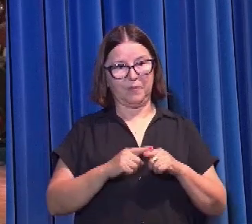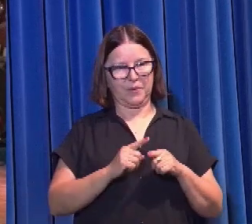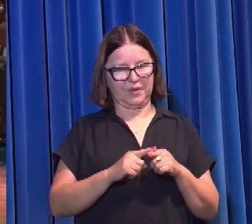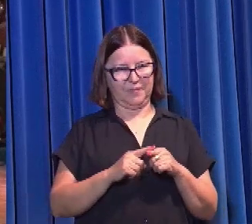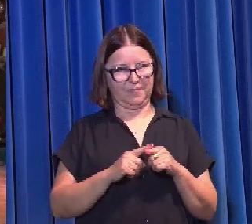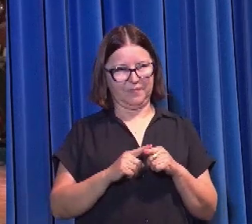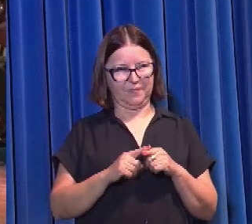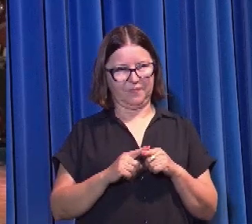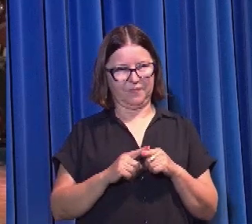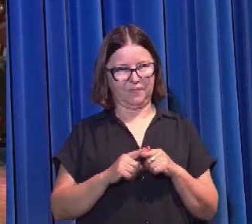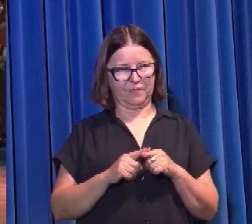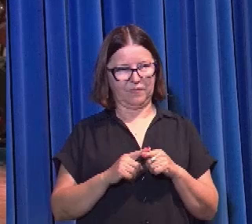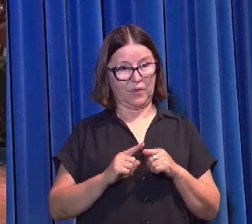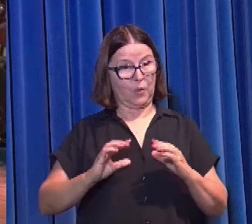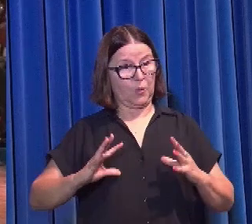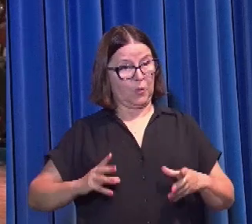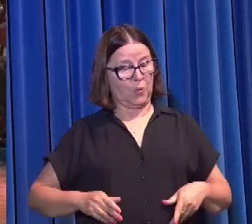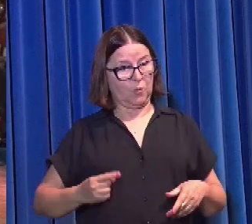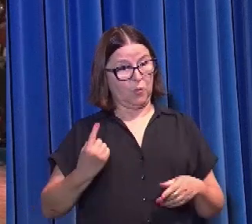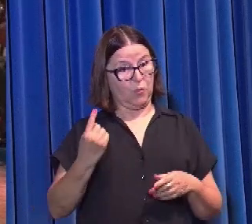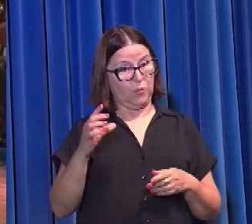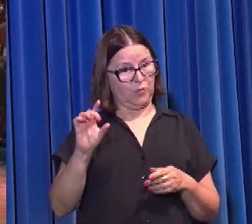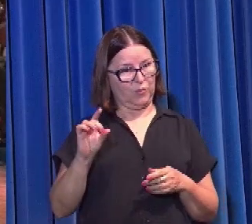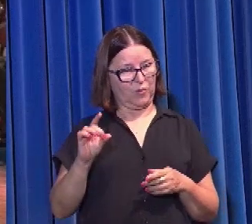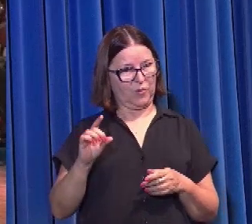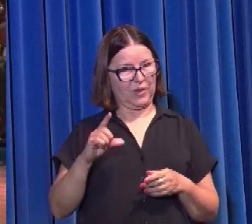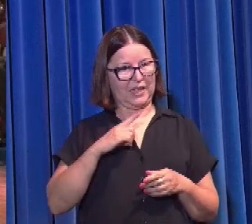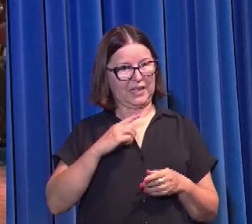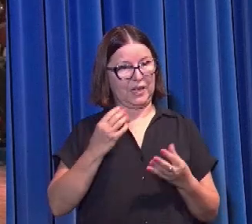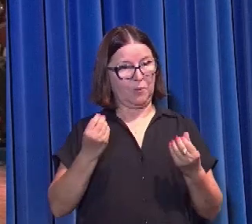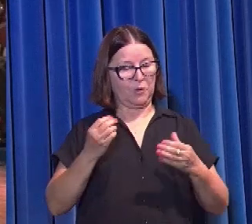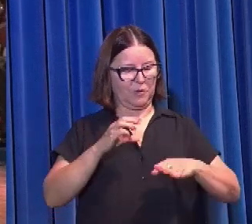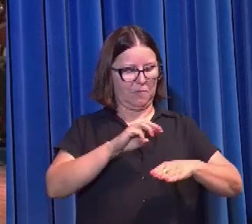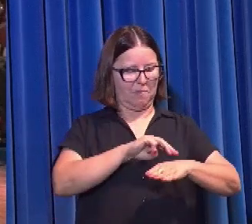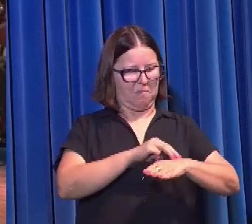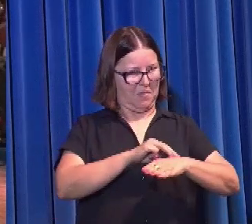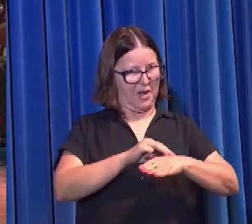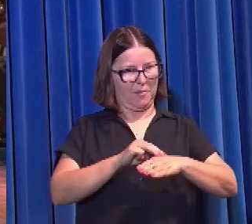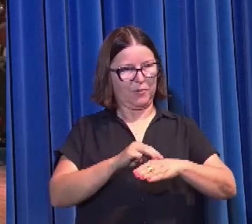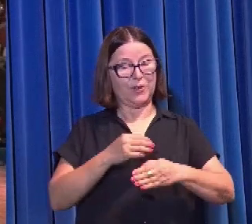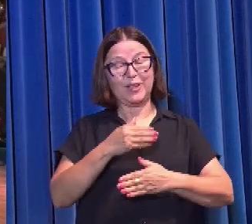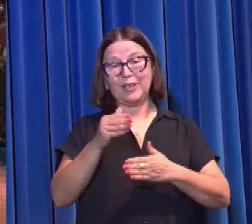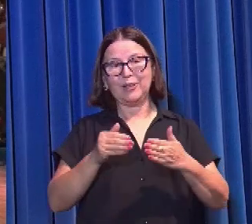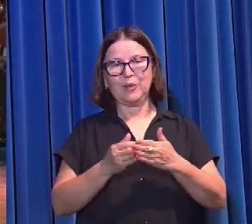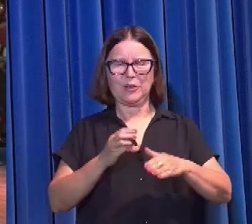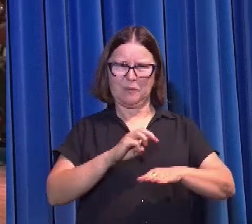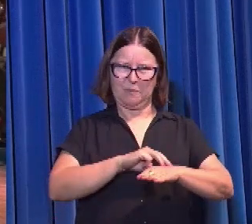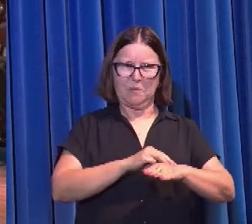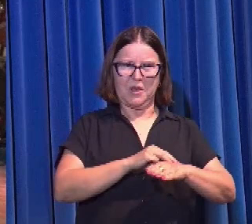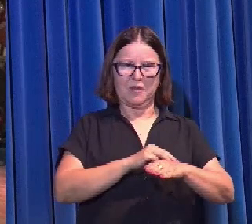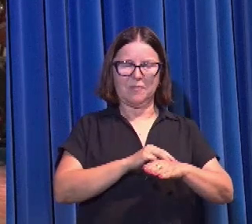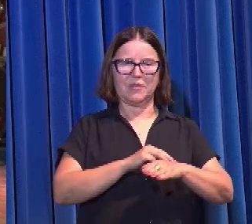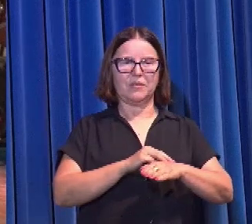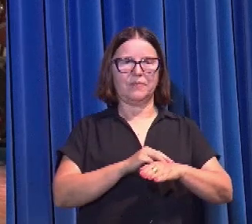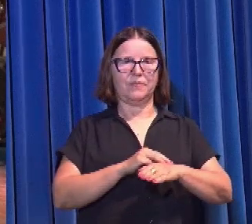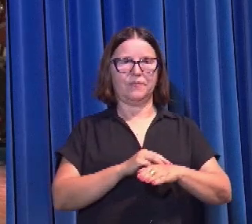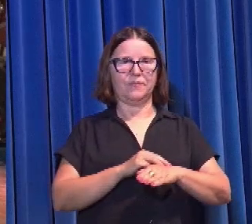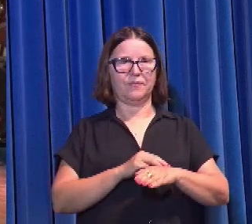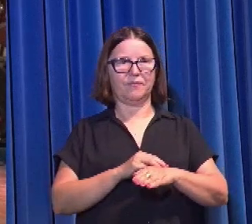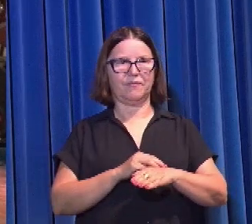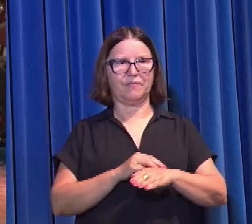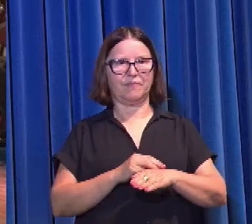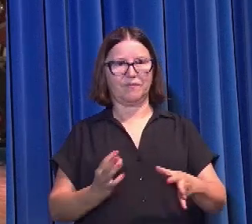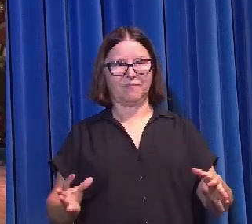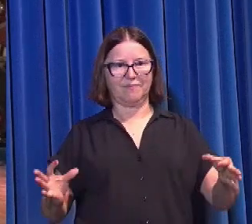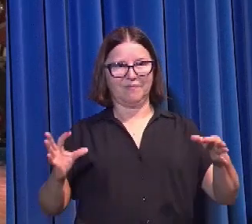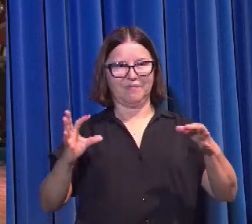assim como o corpo é um e tem muitos membros, e todos os membros, sendo muitos, constituem um